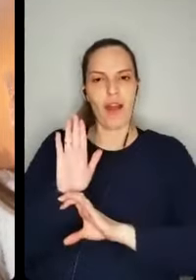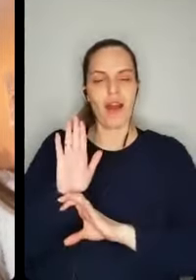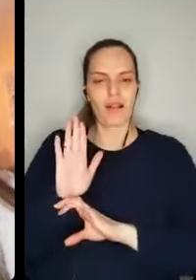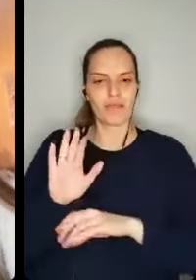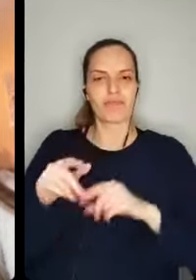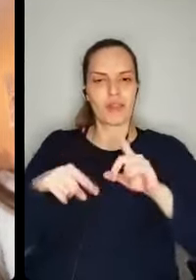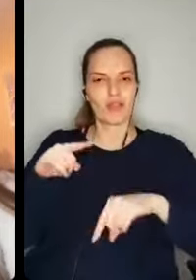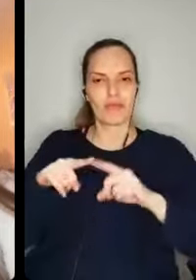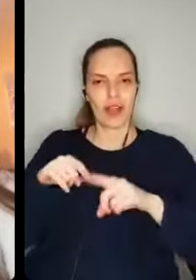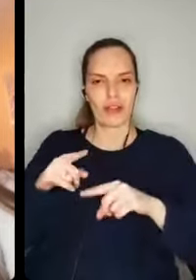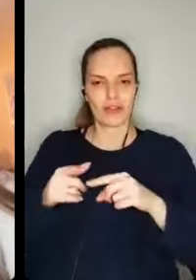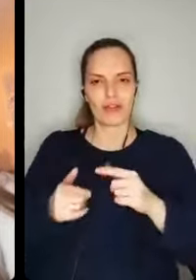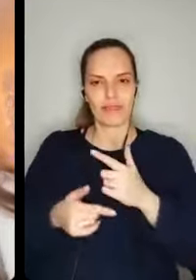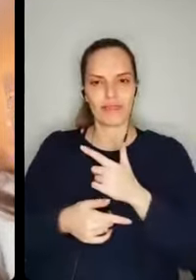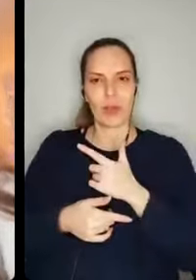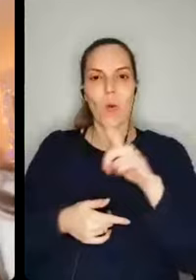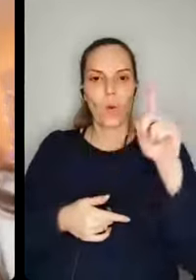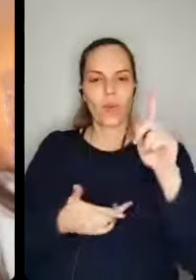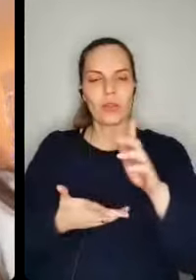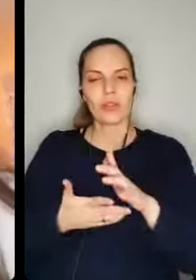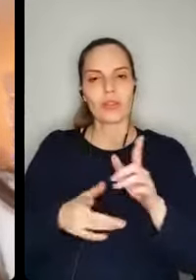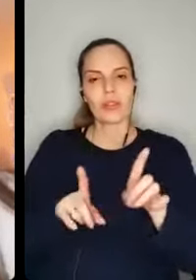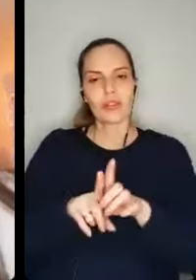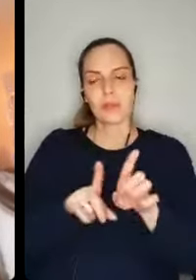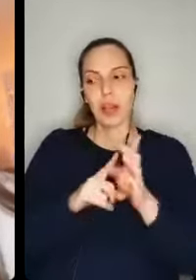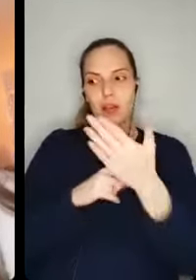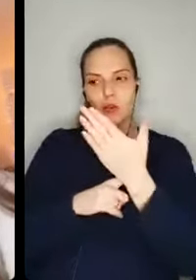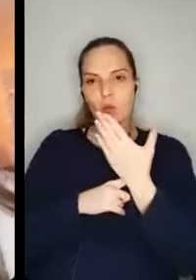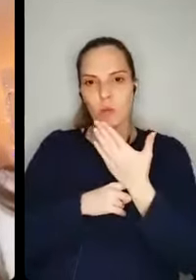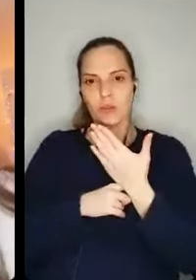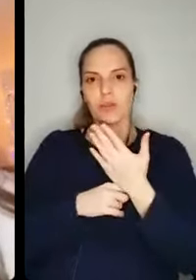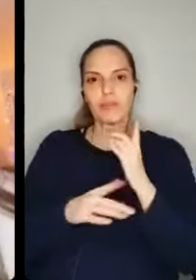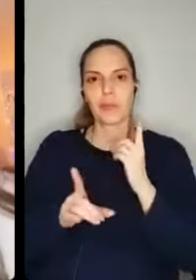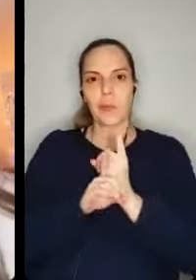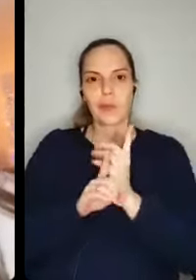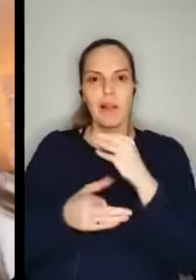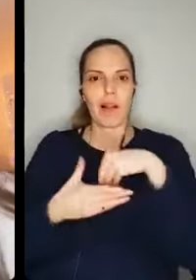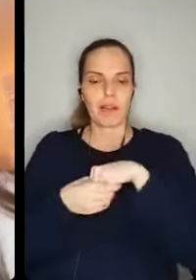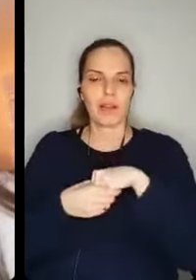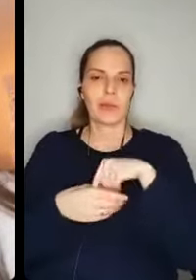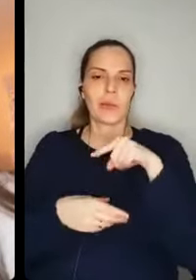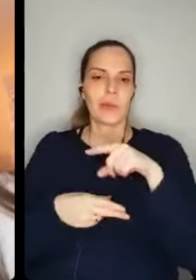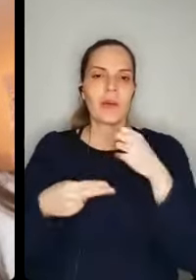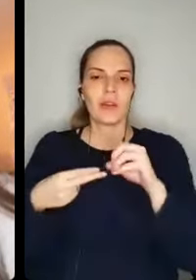assim, e já nos ajuda a dar uma filtrada nas coisas que a gente gosta e coisas que a gente não gosta.